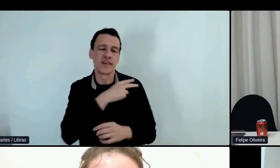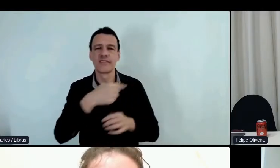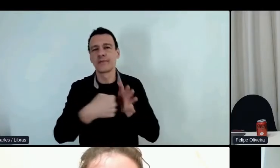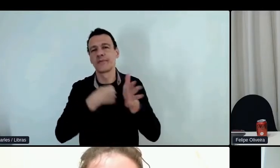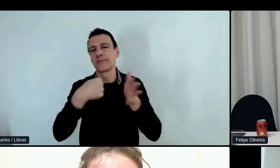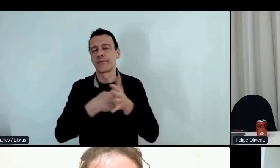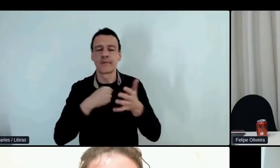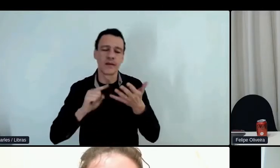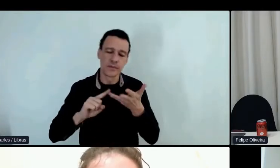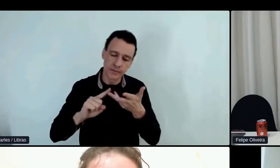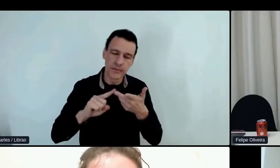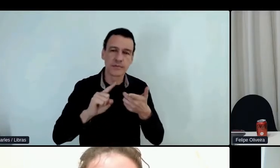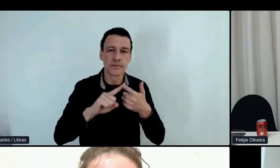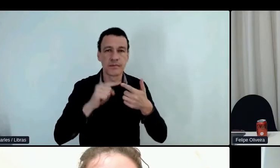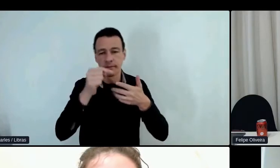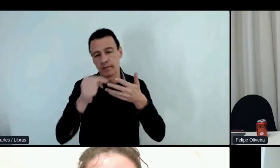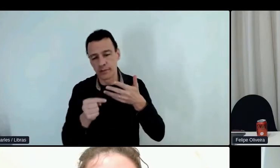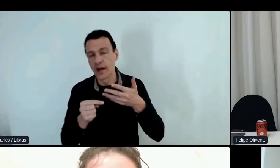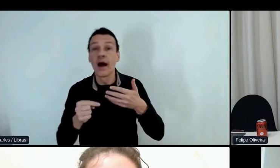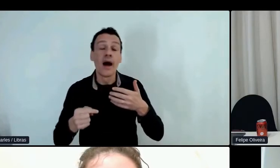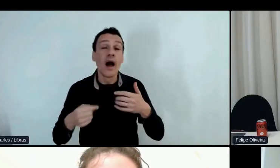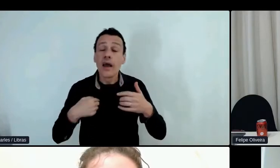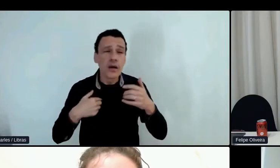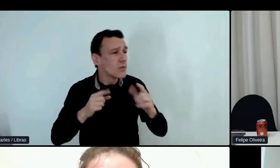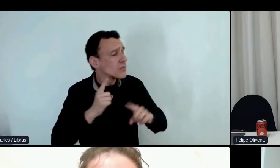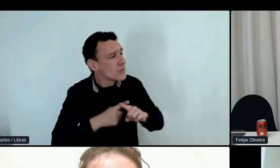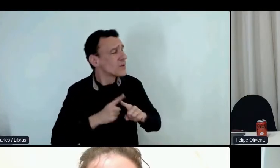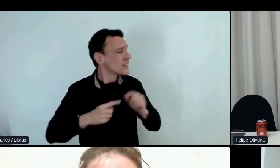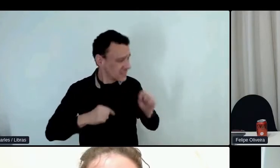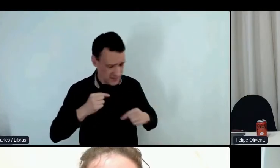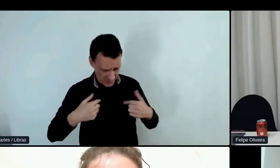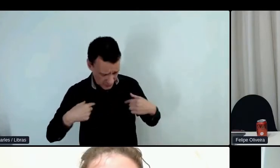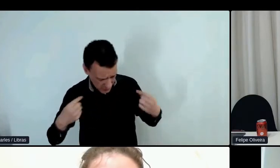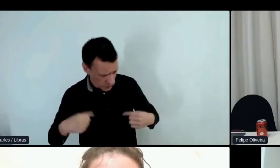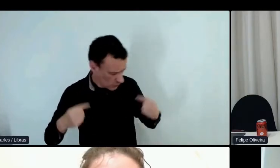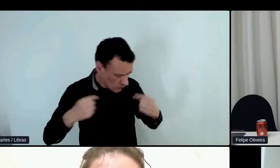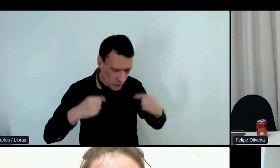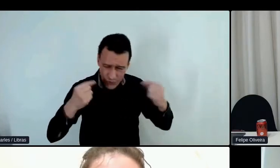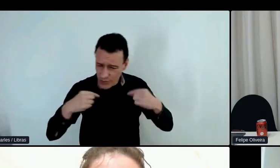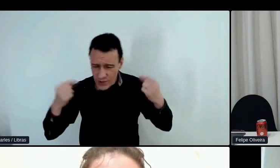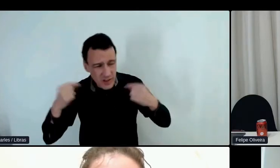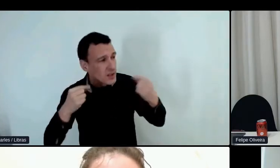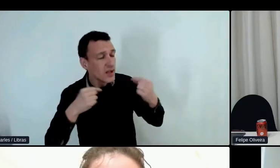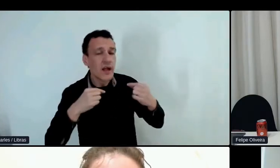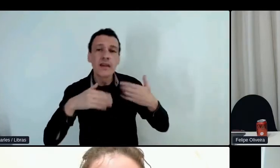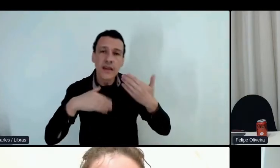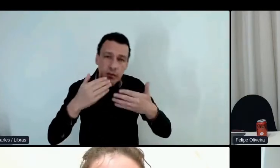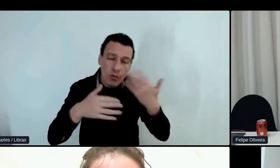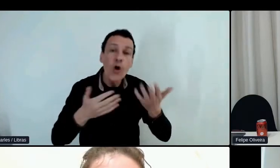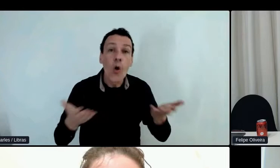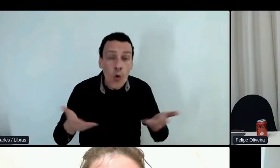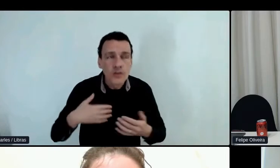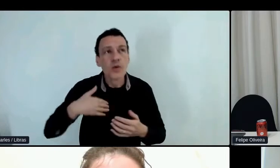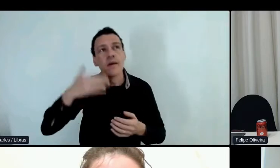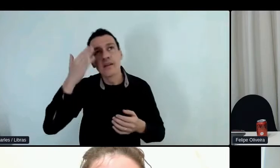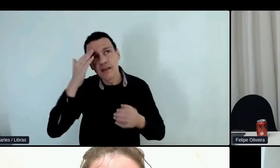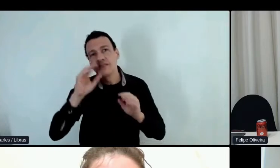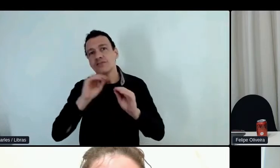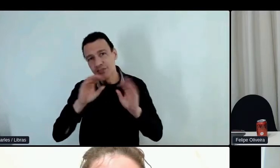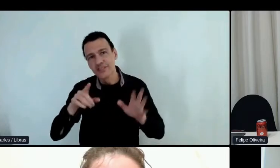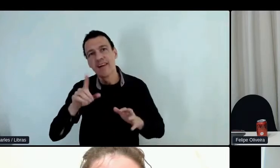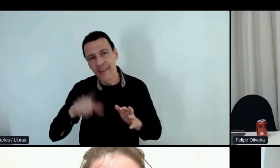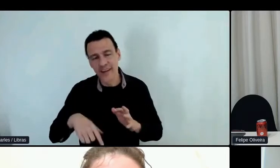muito diferente. Eu acho que esse sentimento é muito comum a gente ter, e isso é muito triste. E aí eu era pontuada